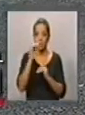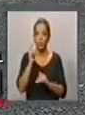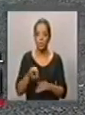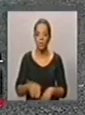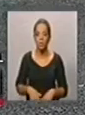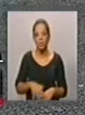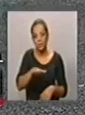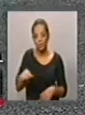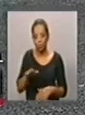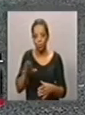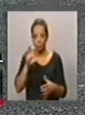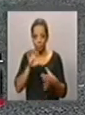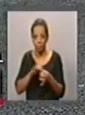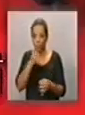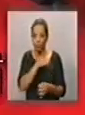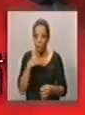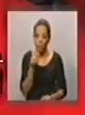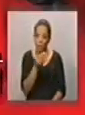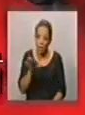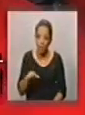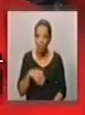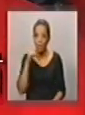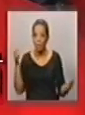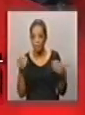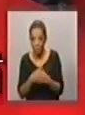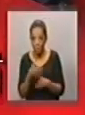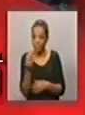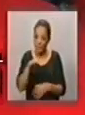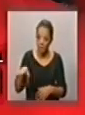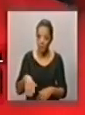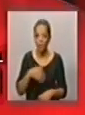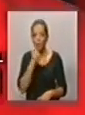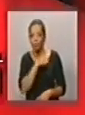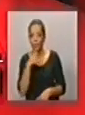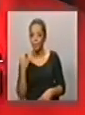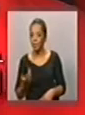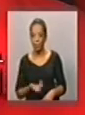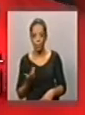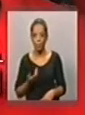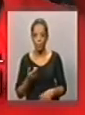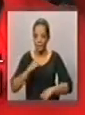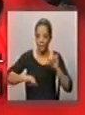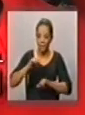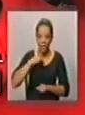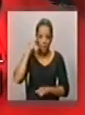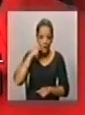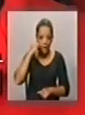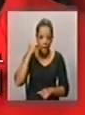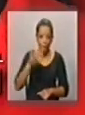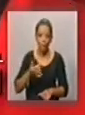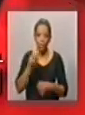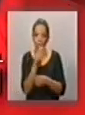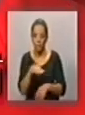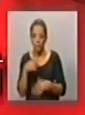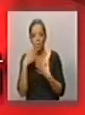situações que lidem com o sofrimento das crianças. A morte das crianças, o sofrimento, feridas graves das crianças,